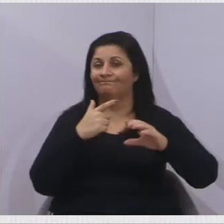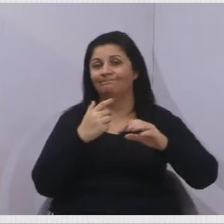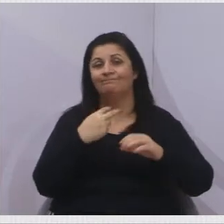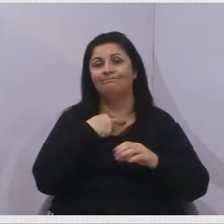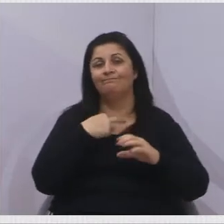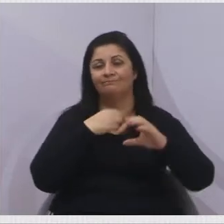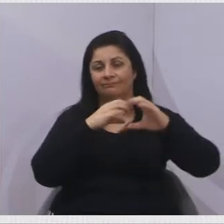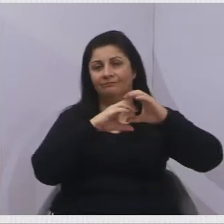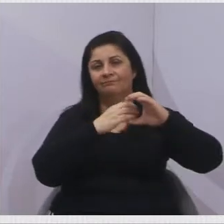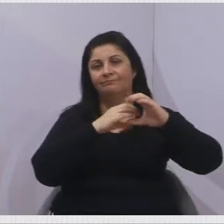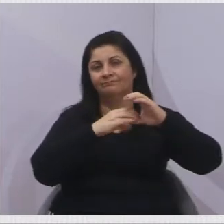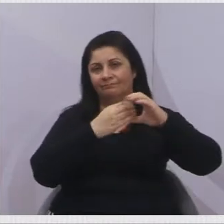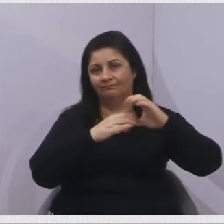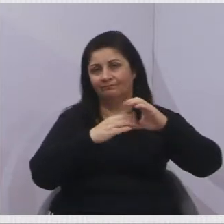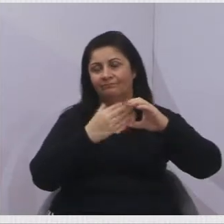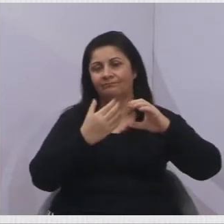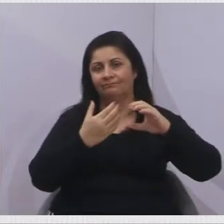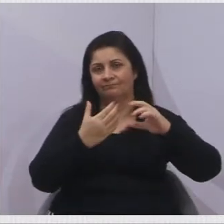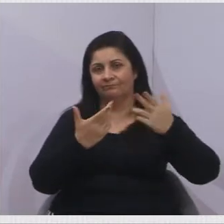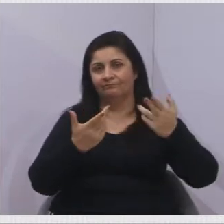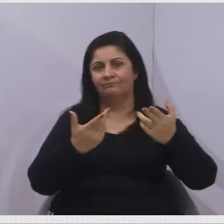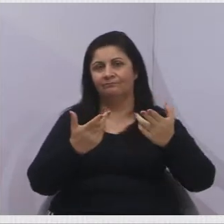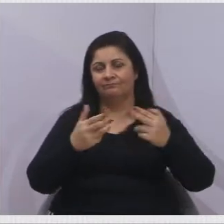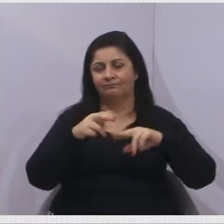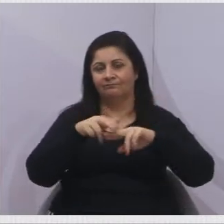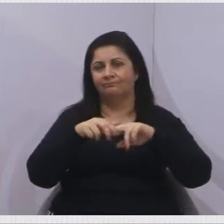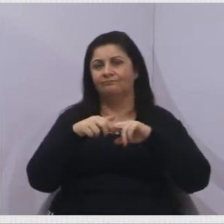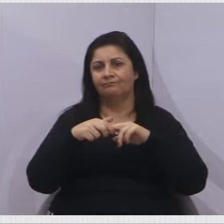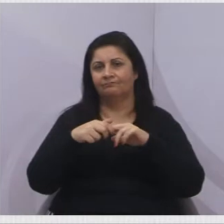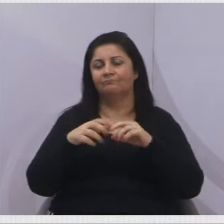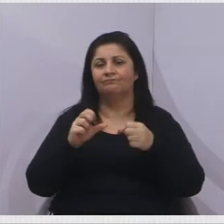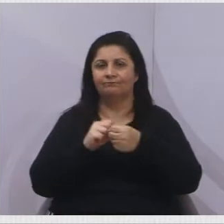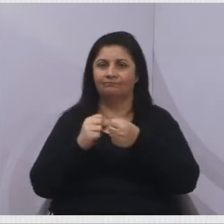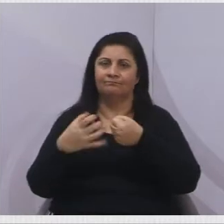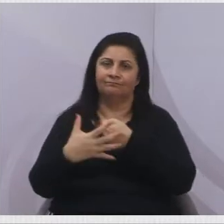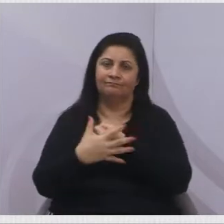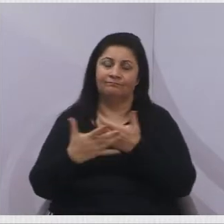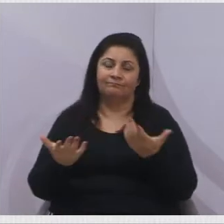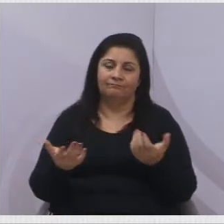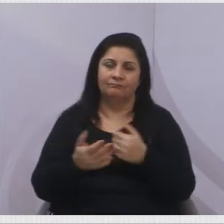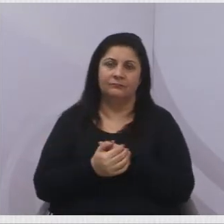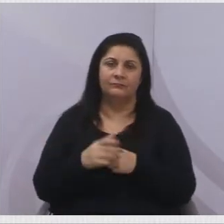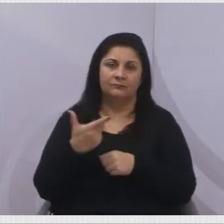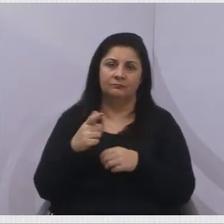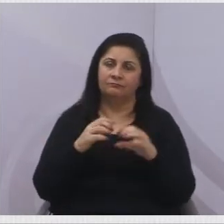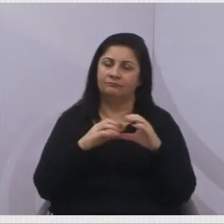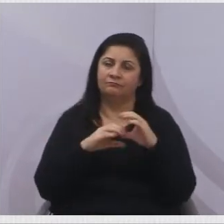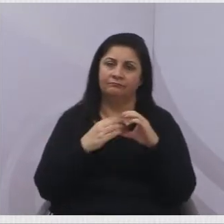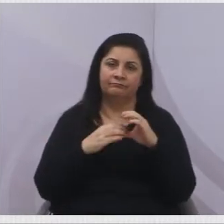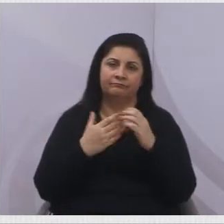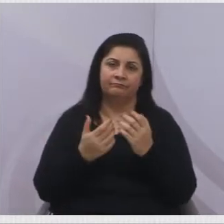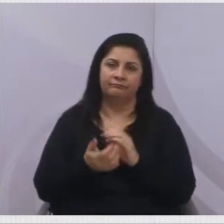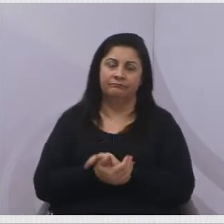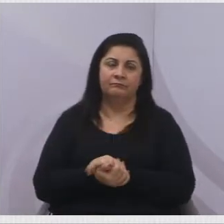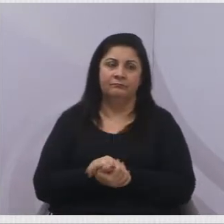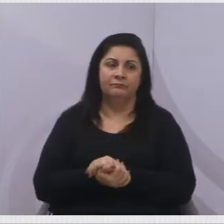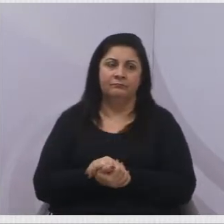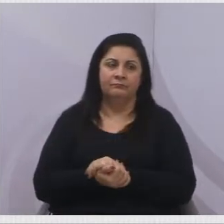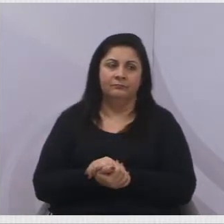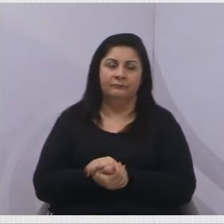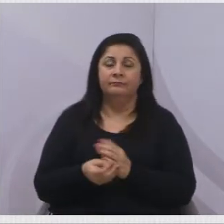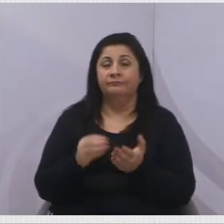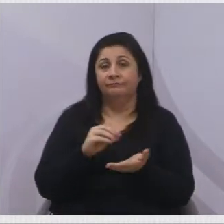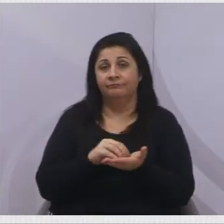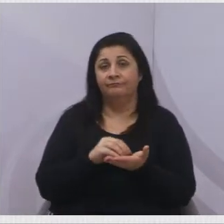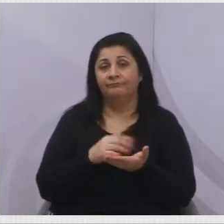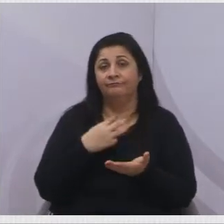por uma imposição do contexto da pandemia, e a gente não conseguiu repor essa